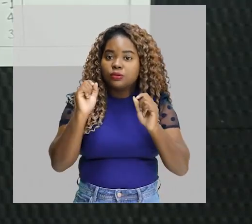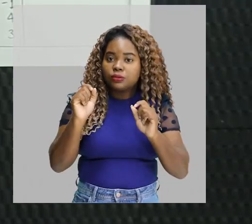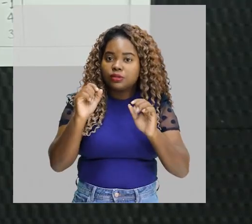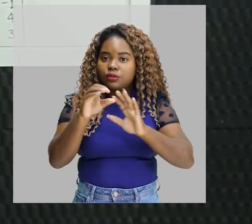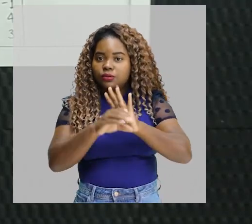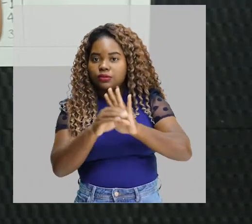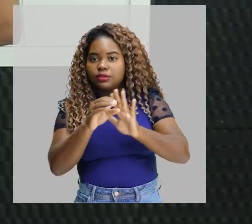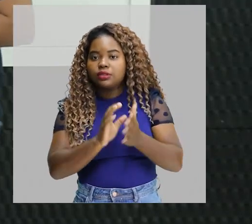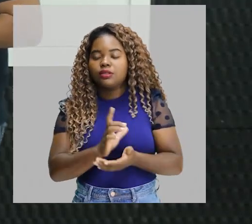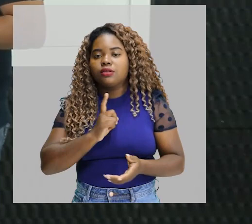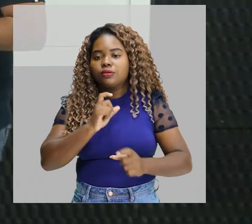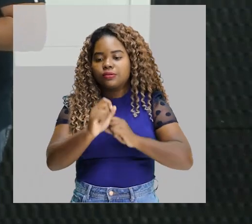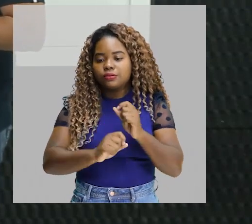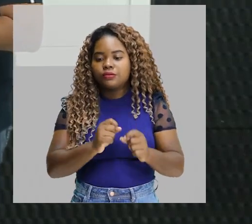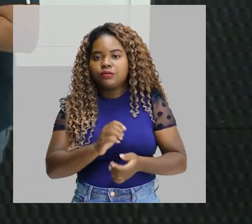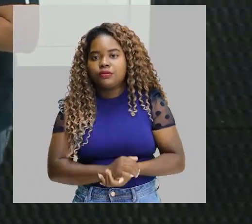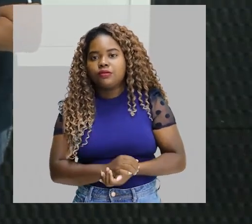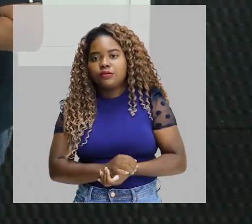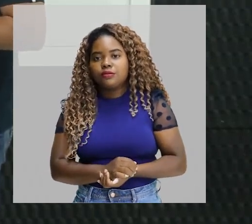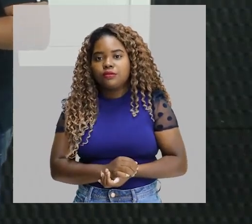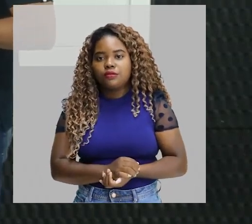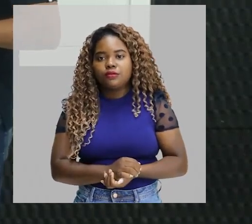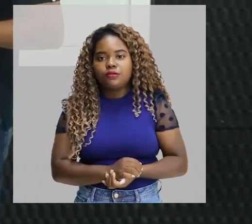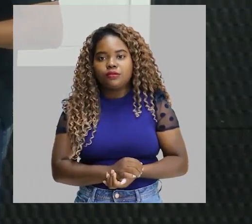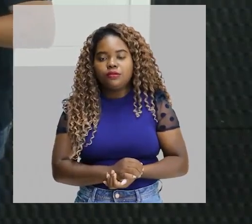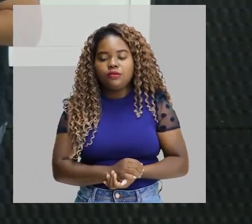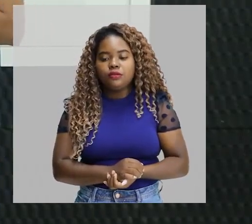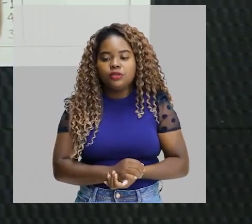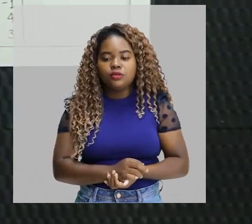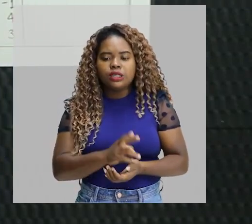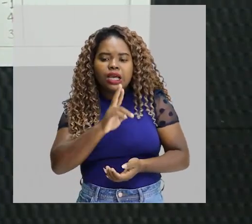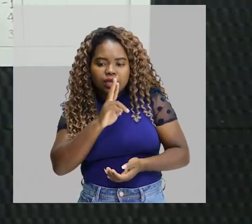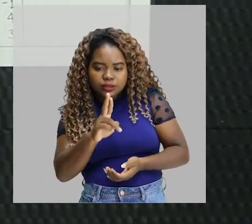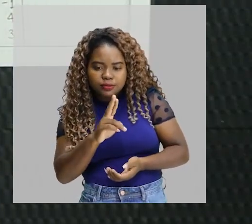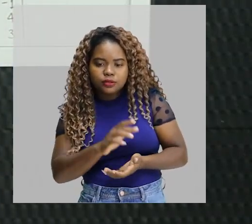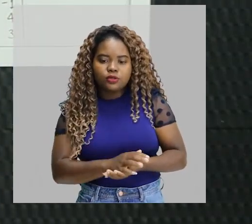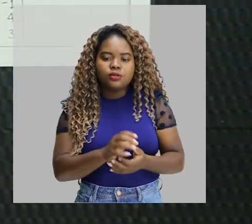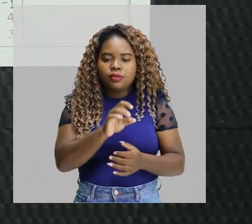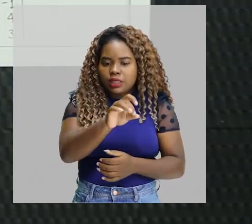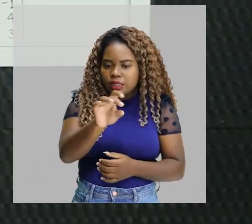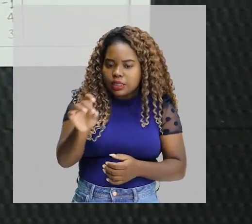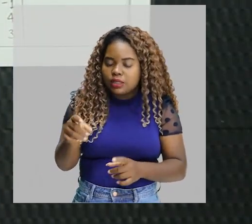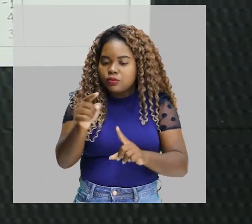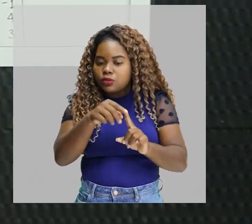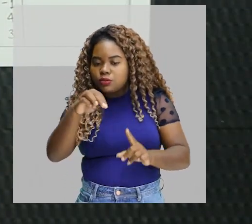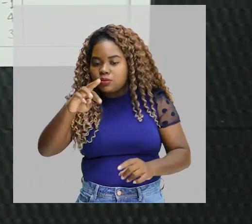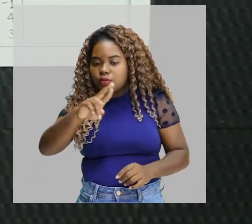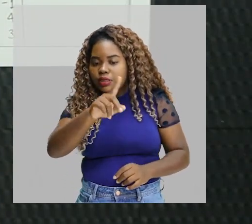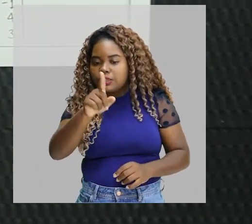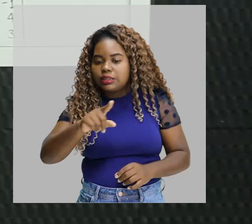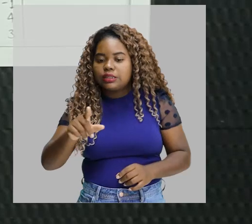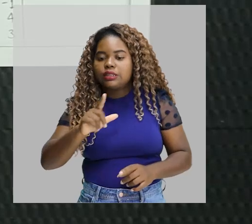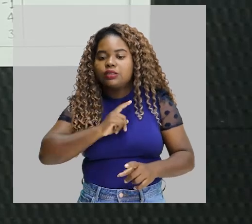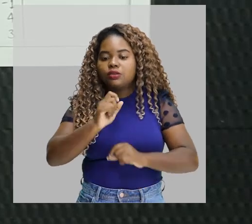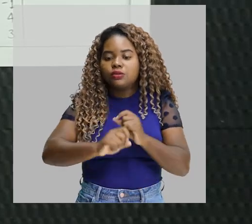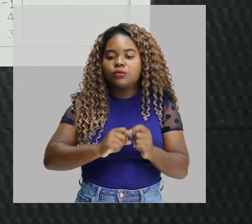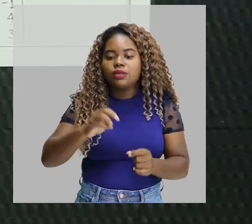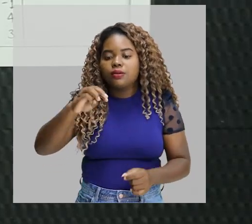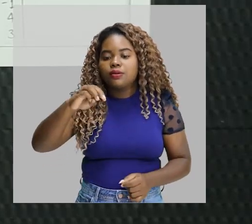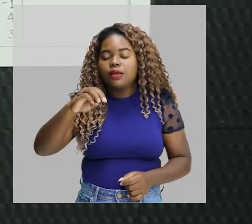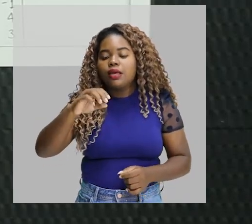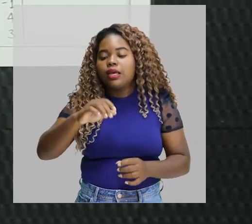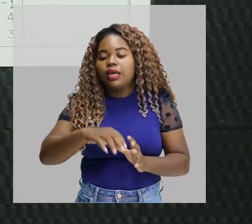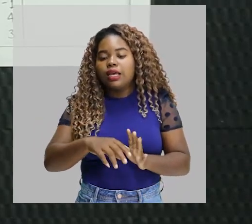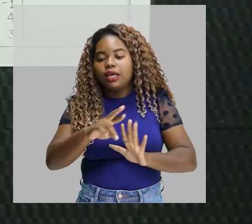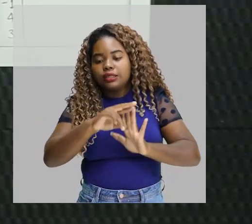da aplicação do Teorema de Saimon tá então vejamos agora o primeiro eu botei aqui uma matriz